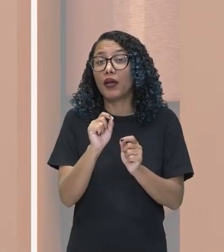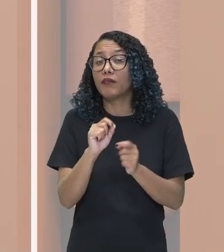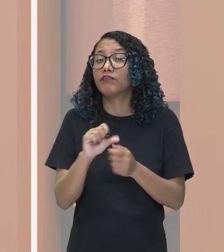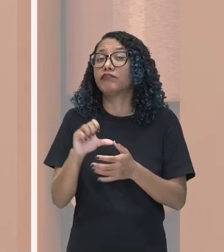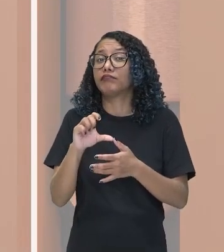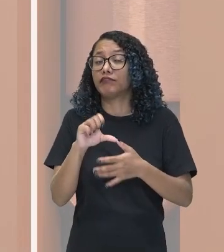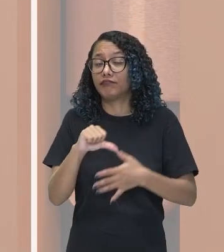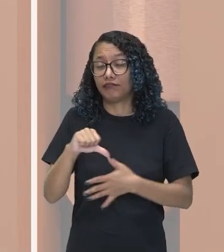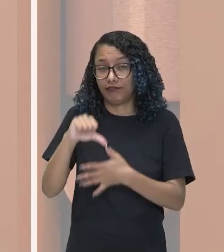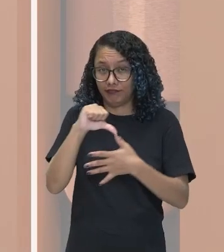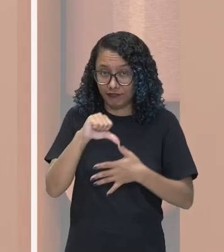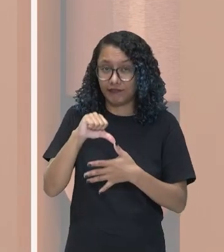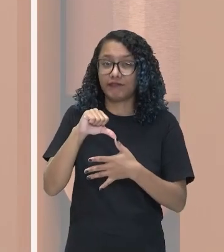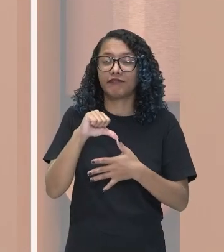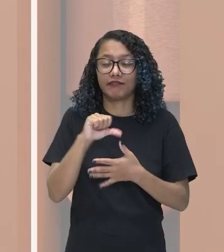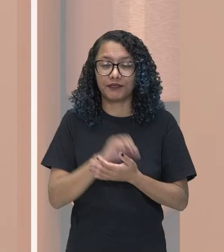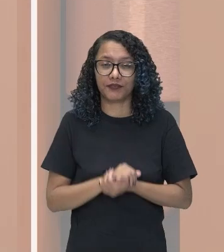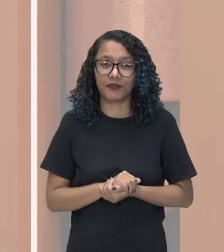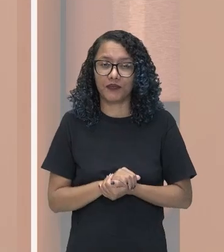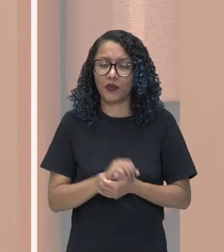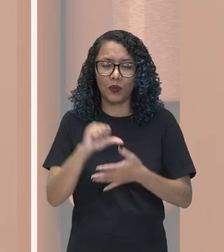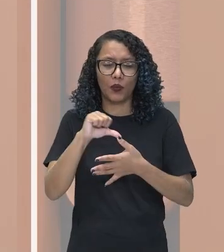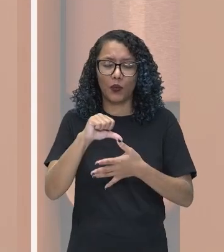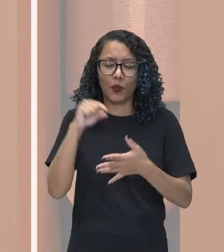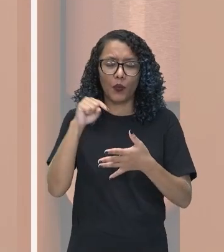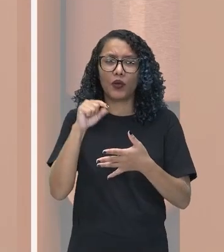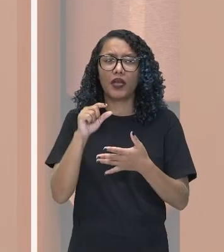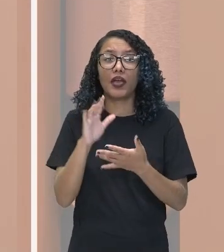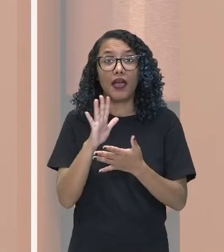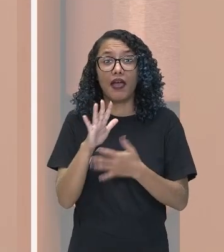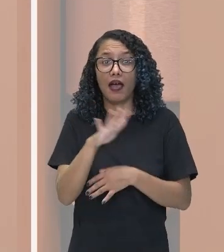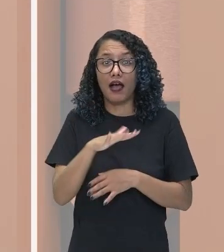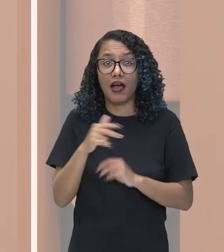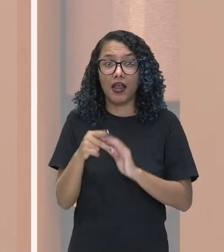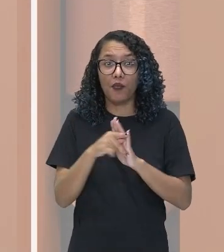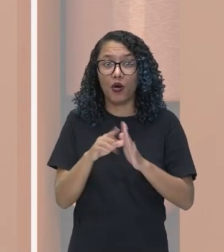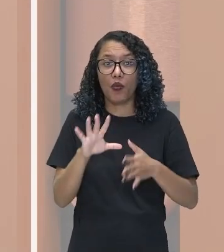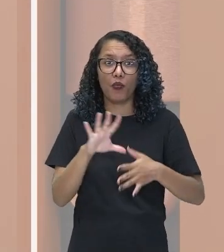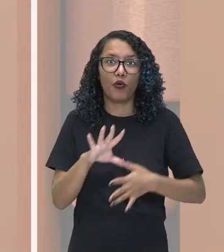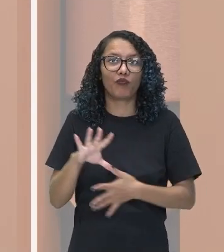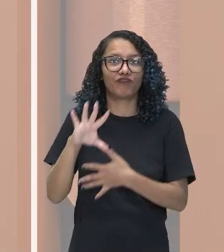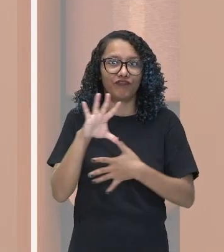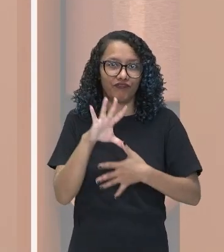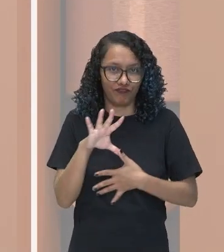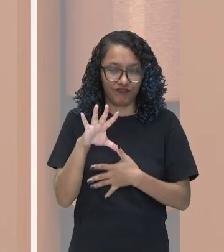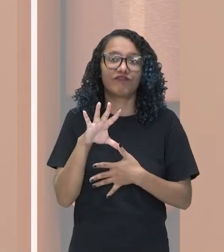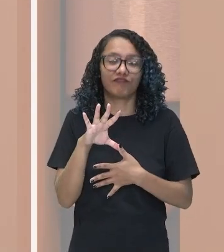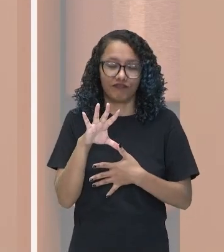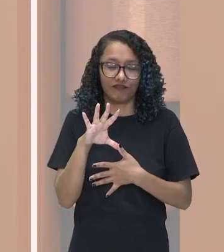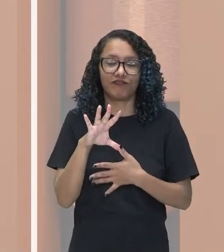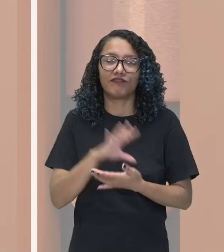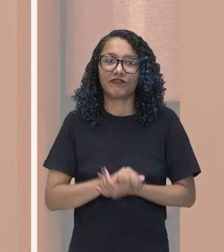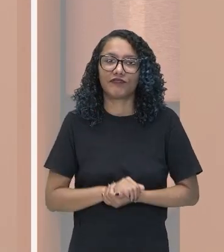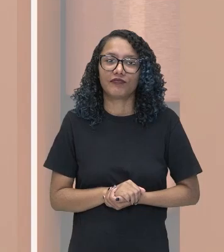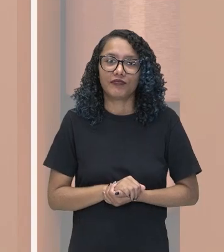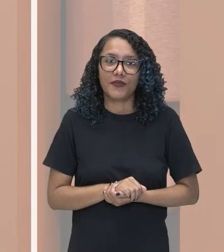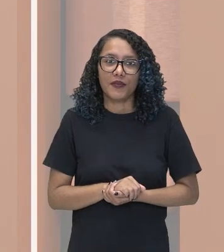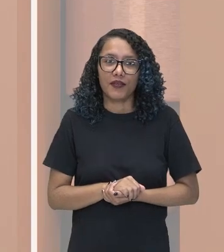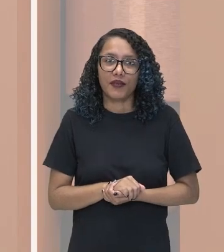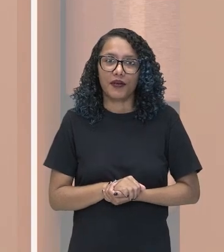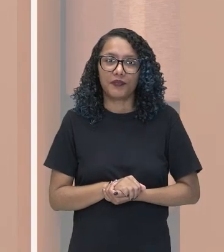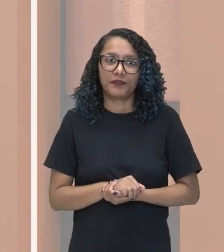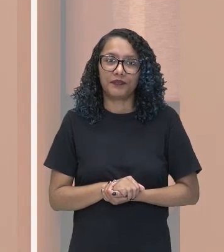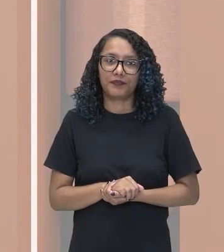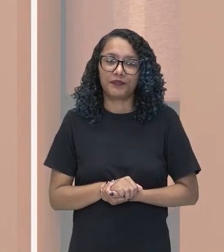Sul, A América do Sul é um dos subcontinentes, do continente americano. Então, nós